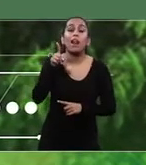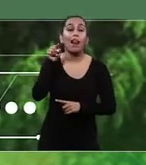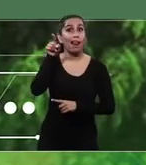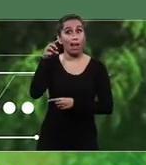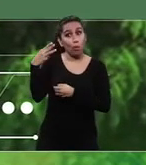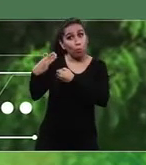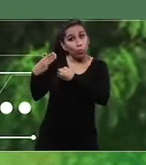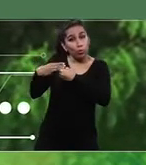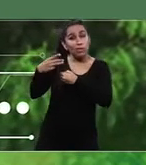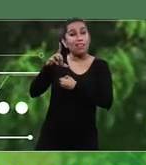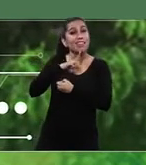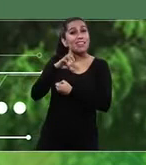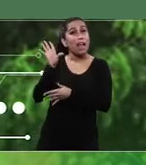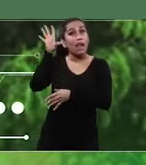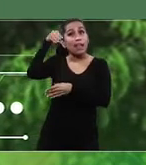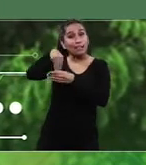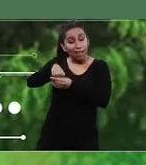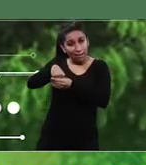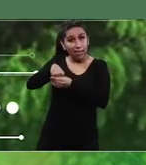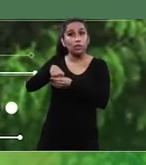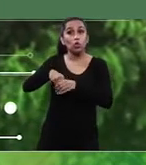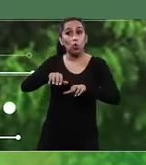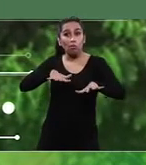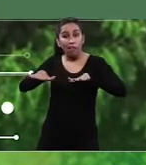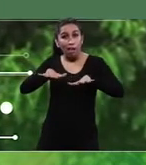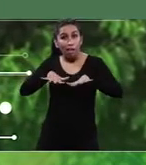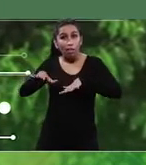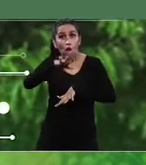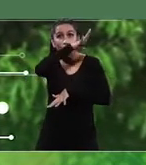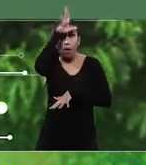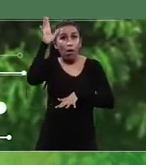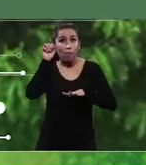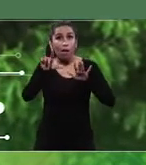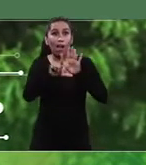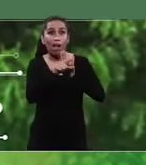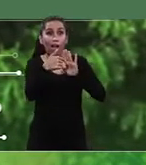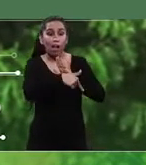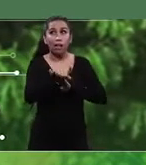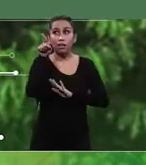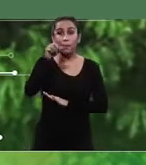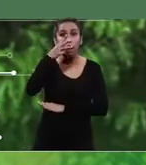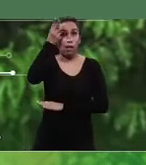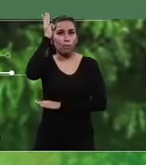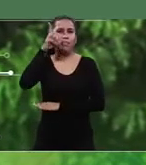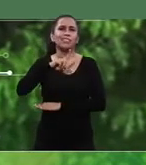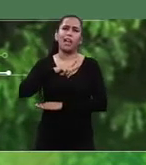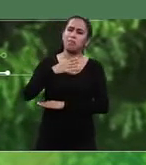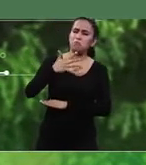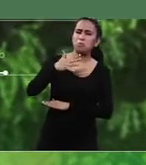municípios que estão dentro do território da Amazônia Legal, no Maranhão, eles representam